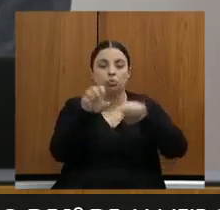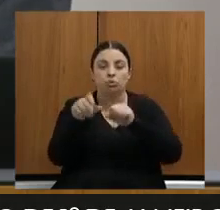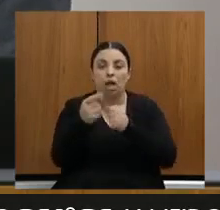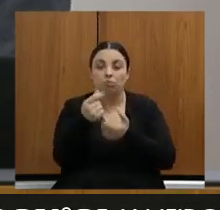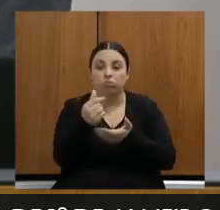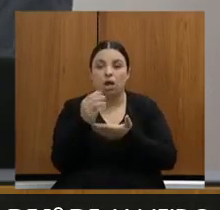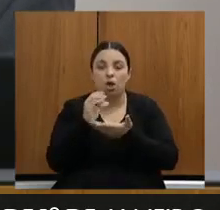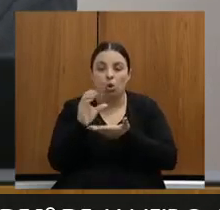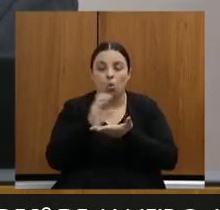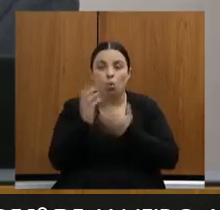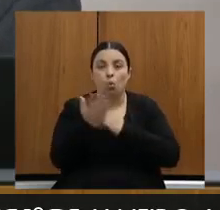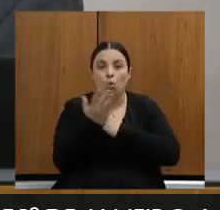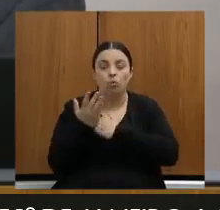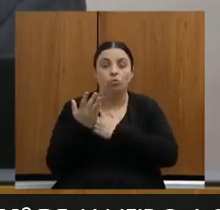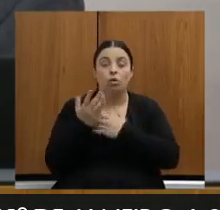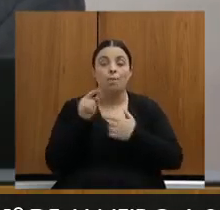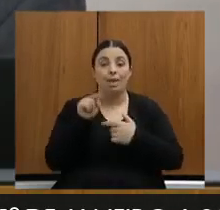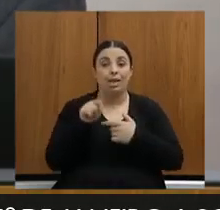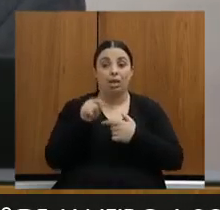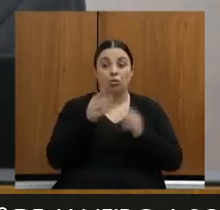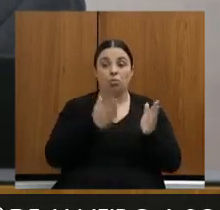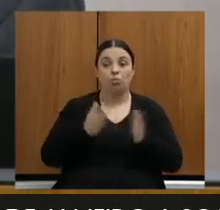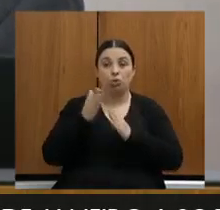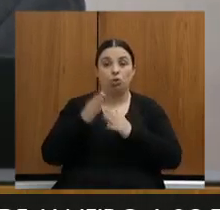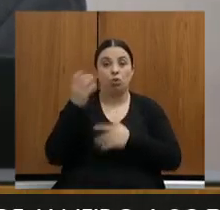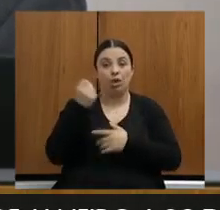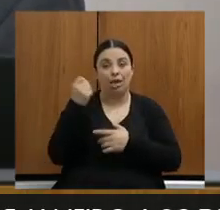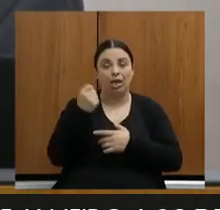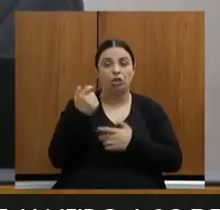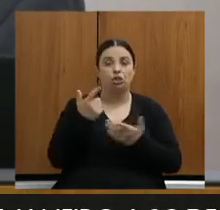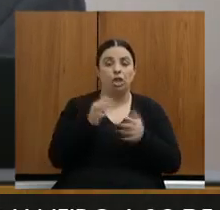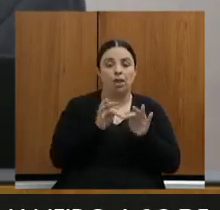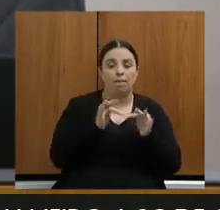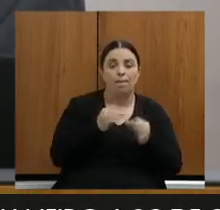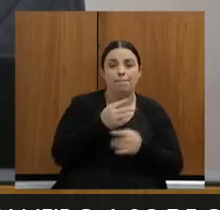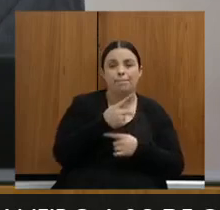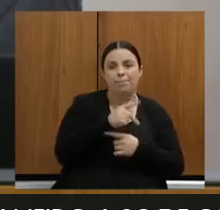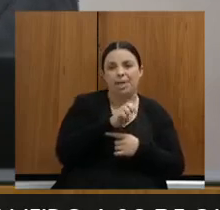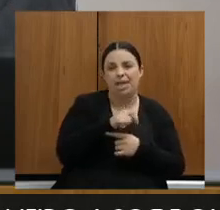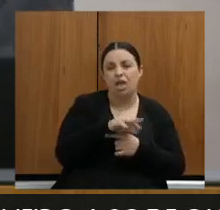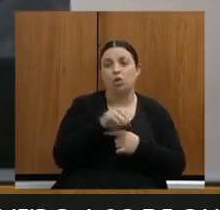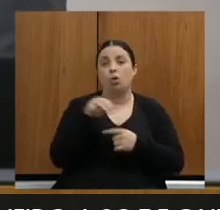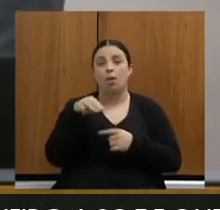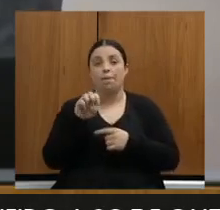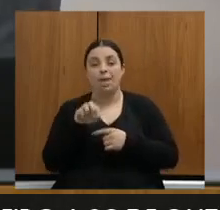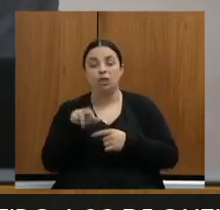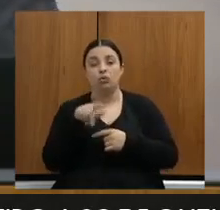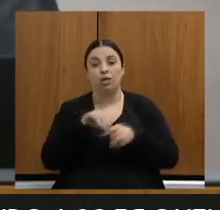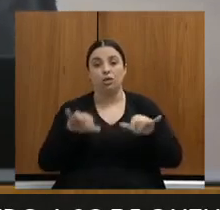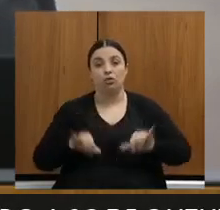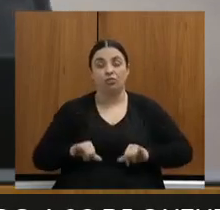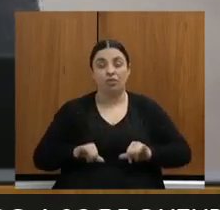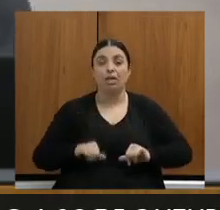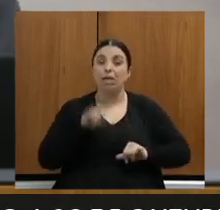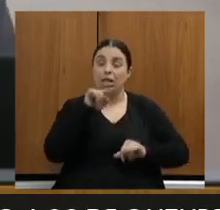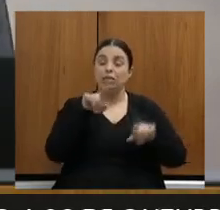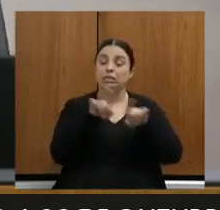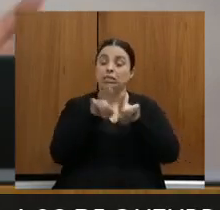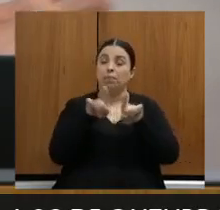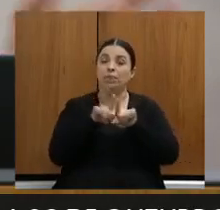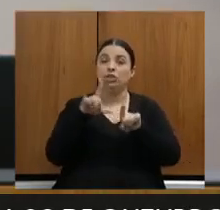inicialmente os produtores de leite pequeno médio que estão sofrendo é pudesse ter essa energia